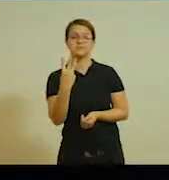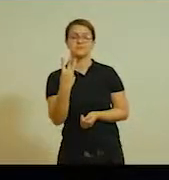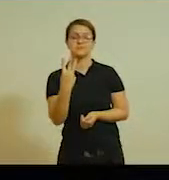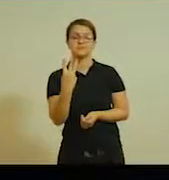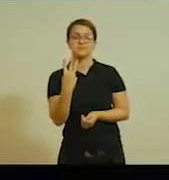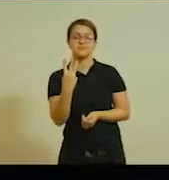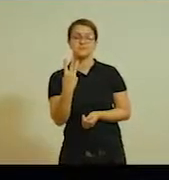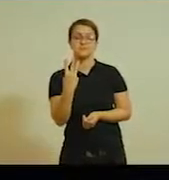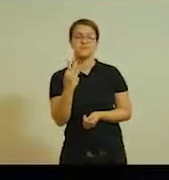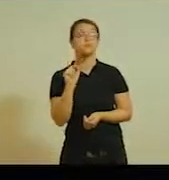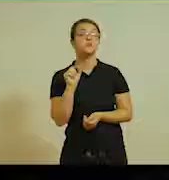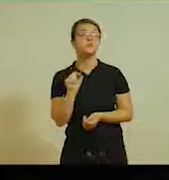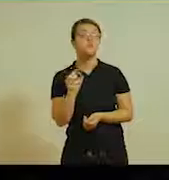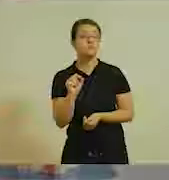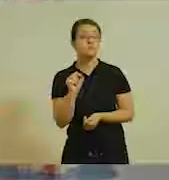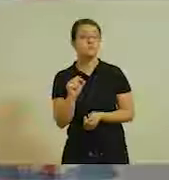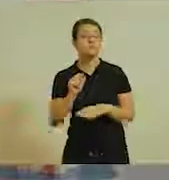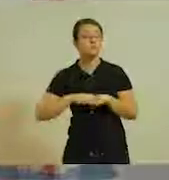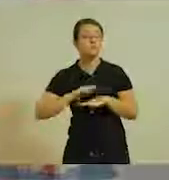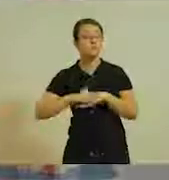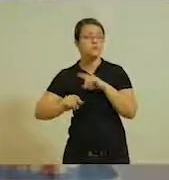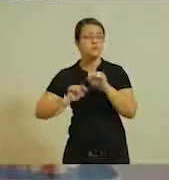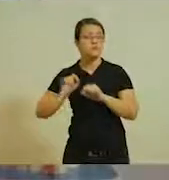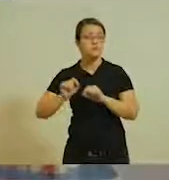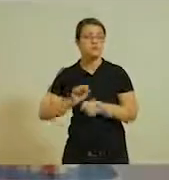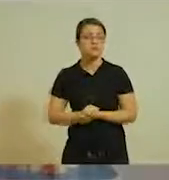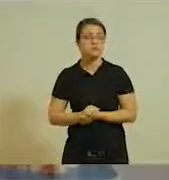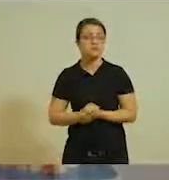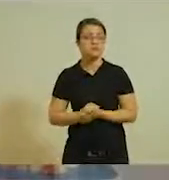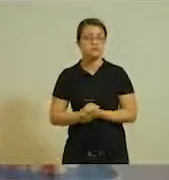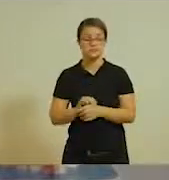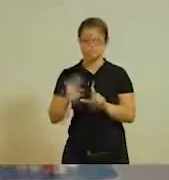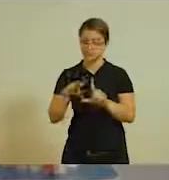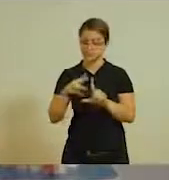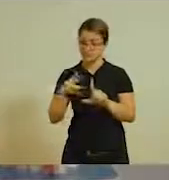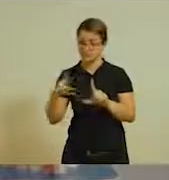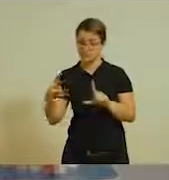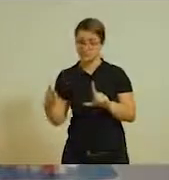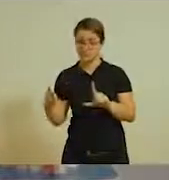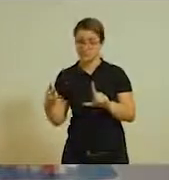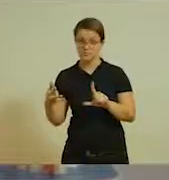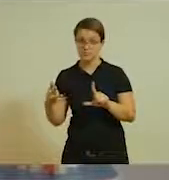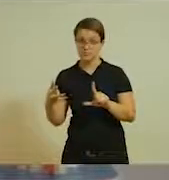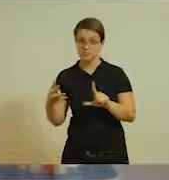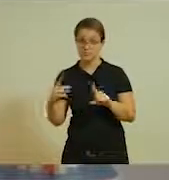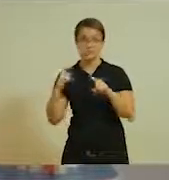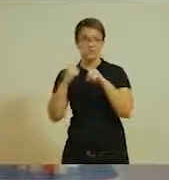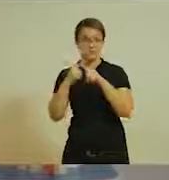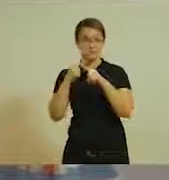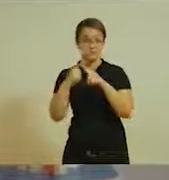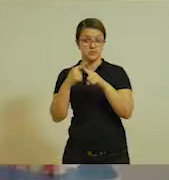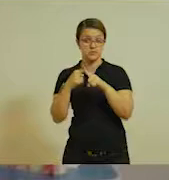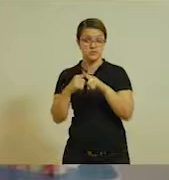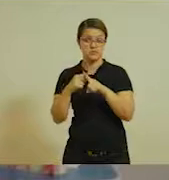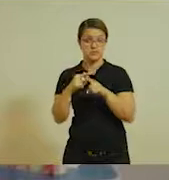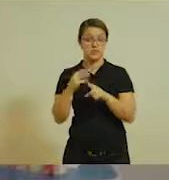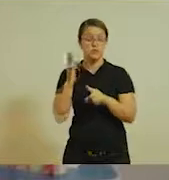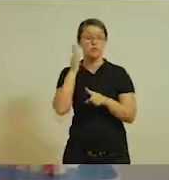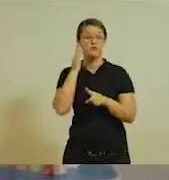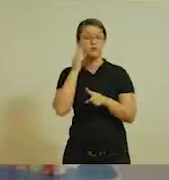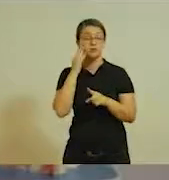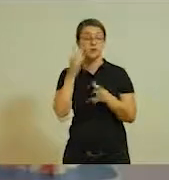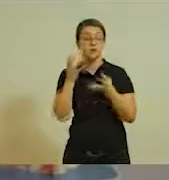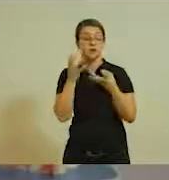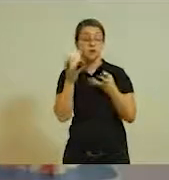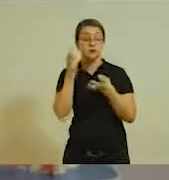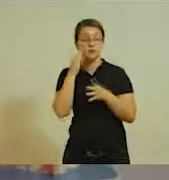3. O que vocês vão fazer? Colocar aqui na tabelinha, fazer a multiplicação, ou